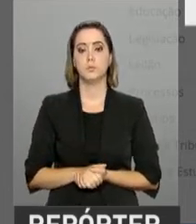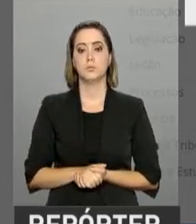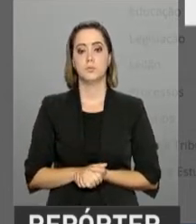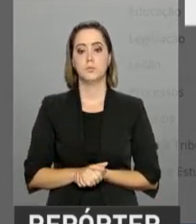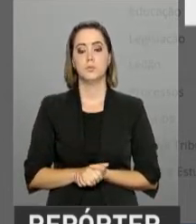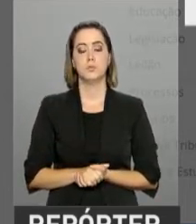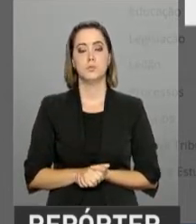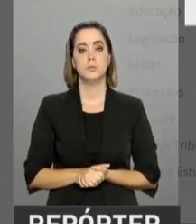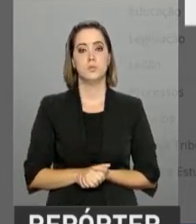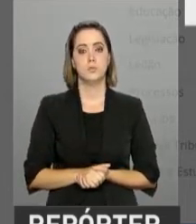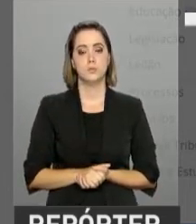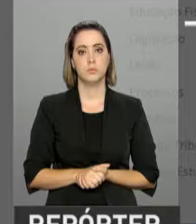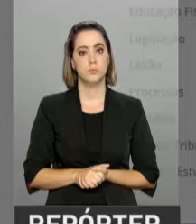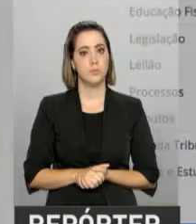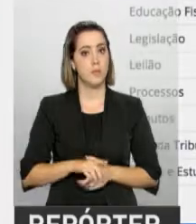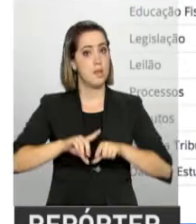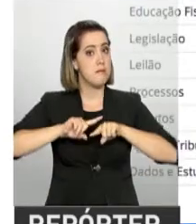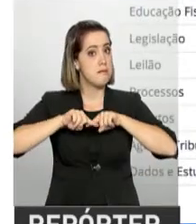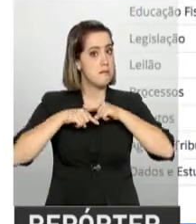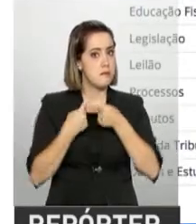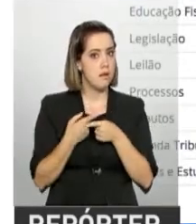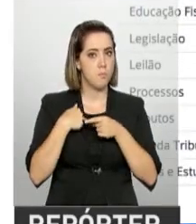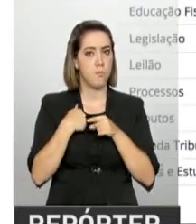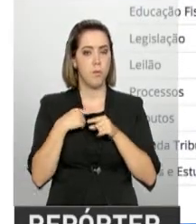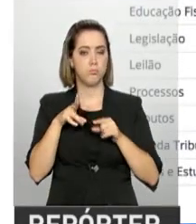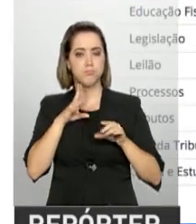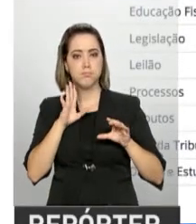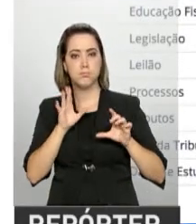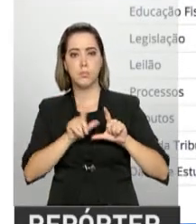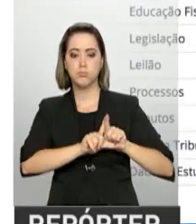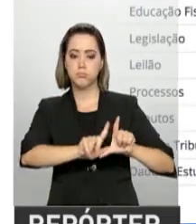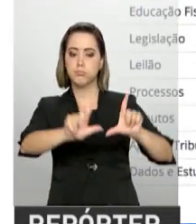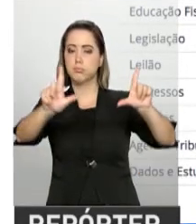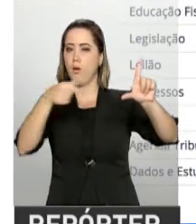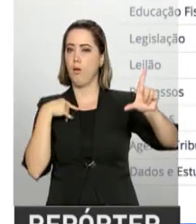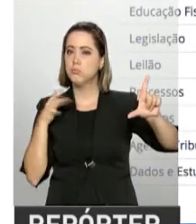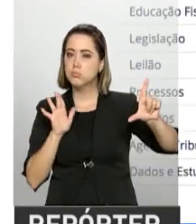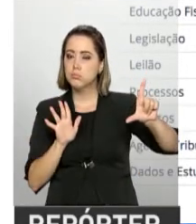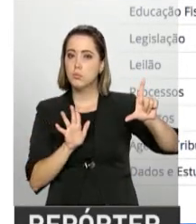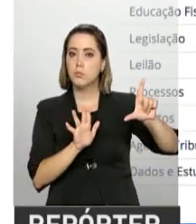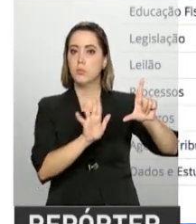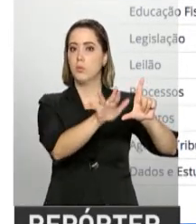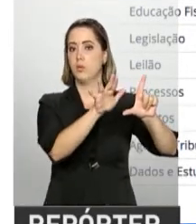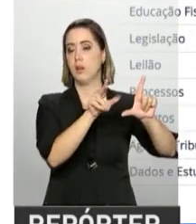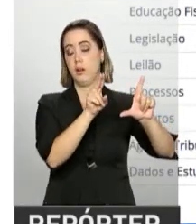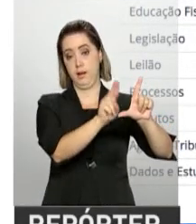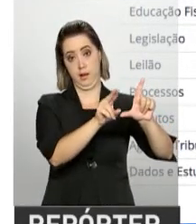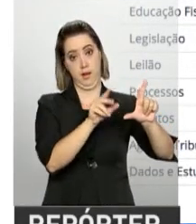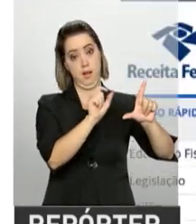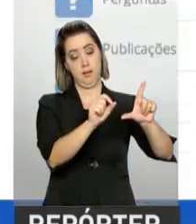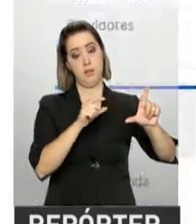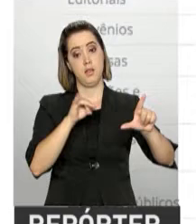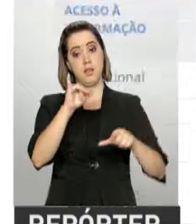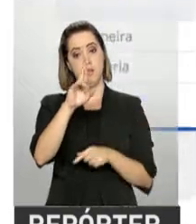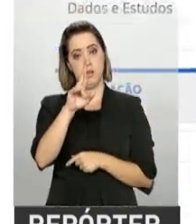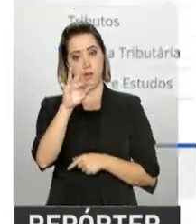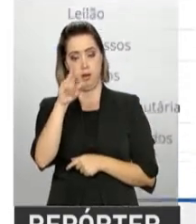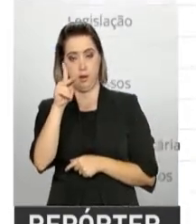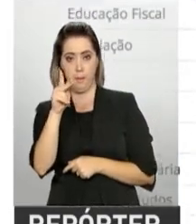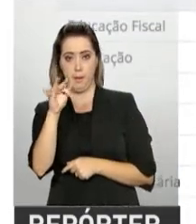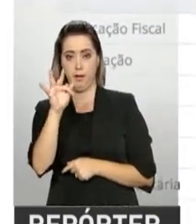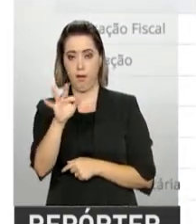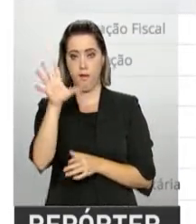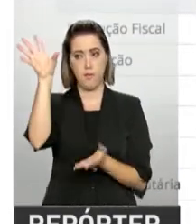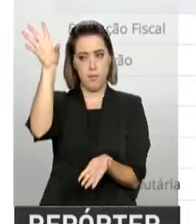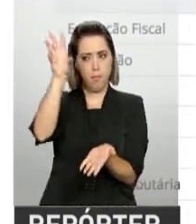www.cec.com.br of ponto br na página o contribuinte deve clicar na seção e rtf 2017 e em